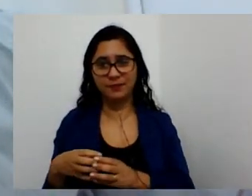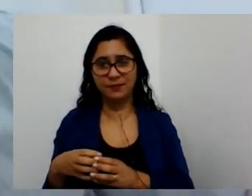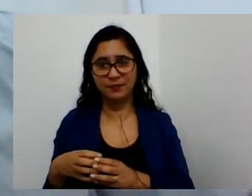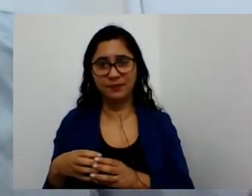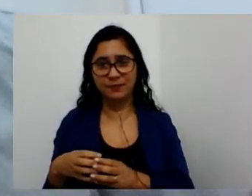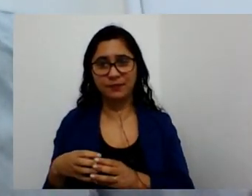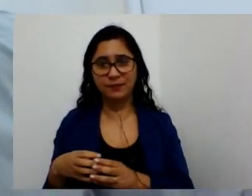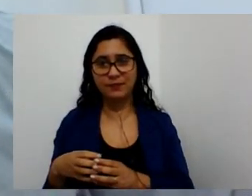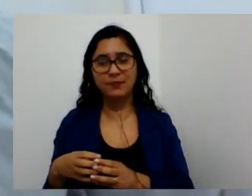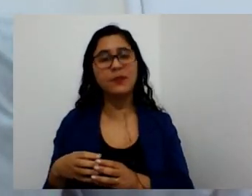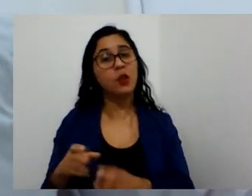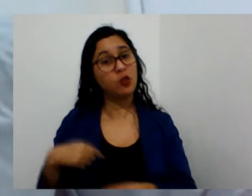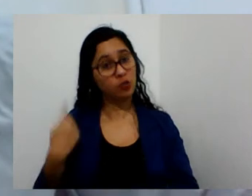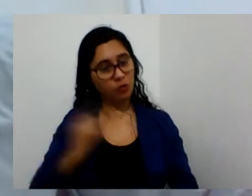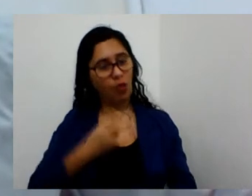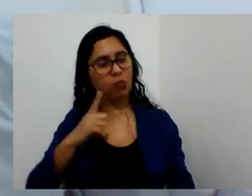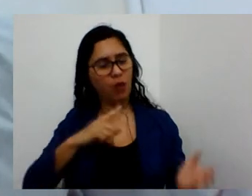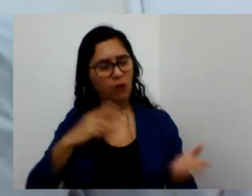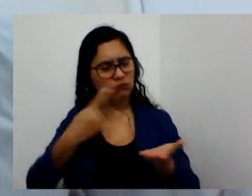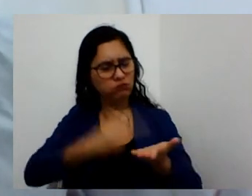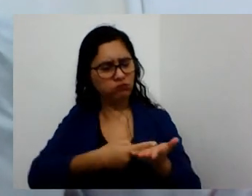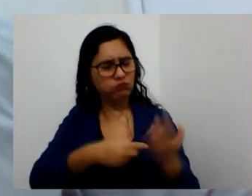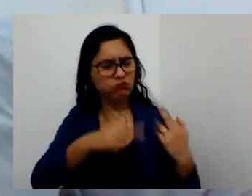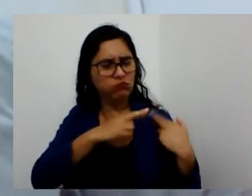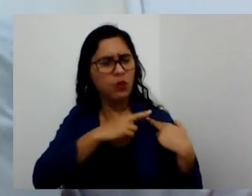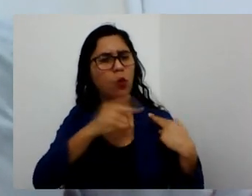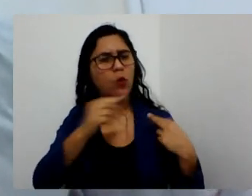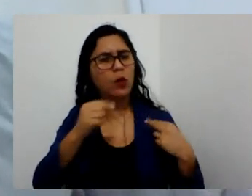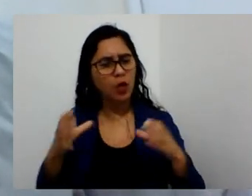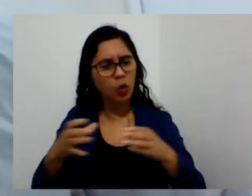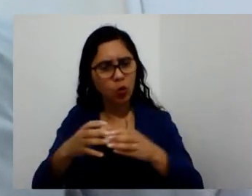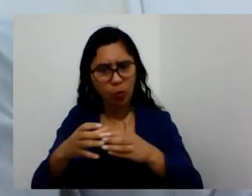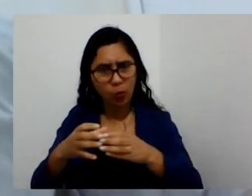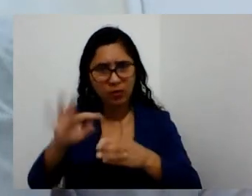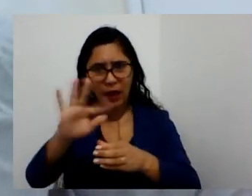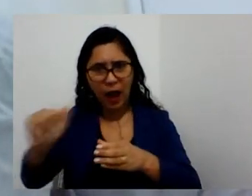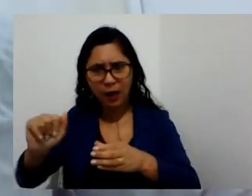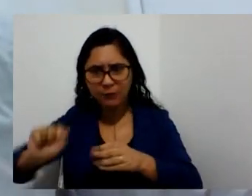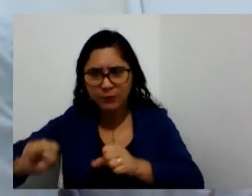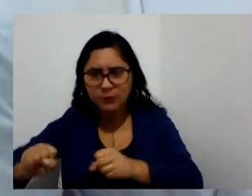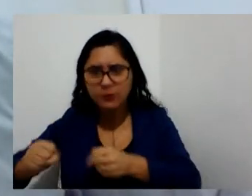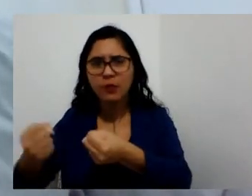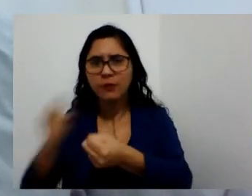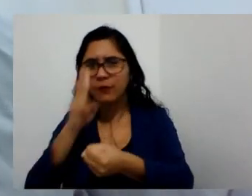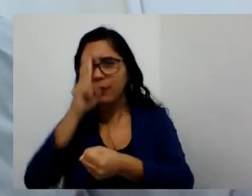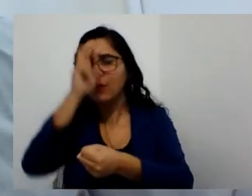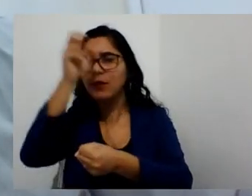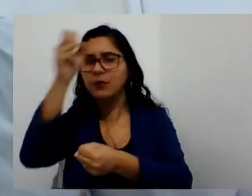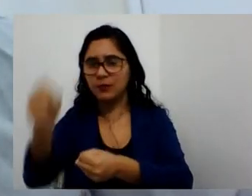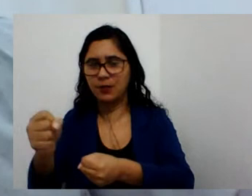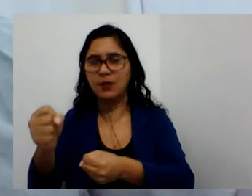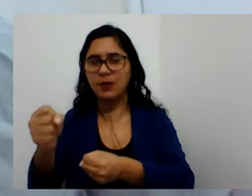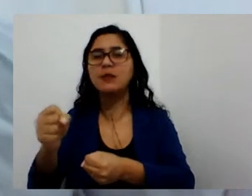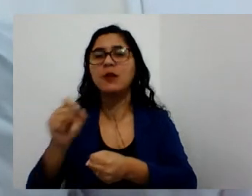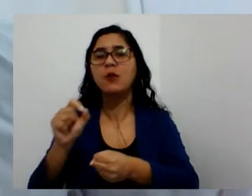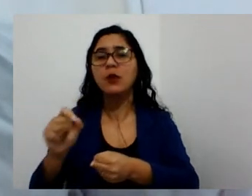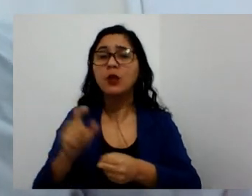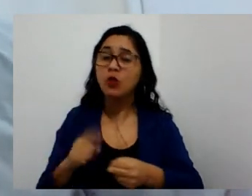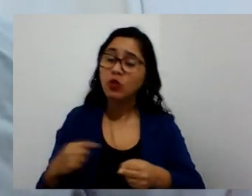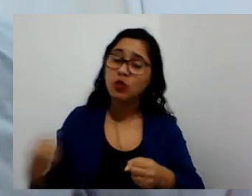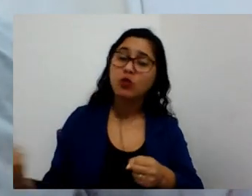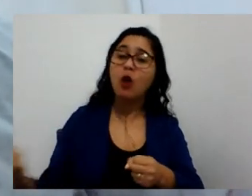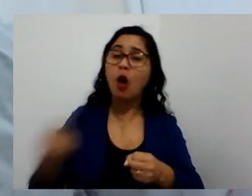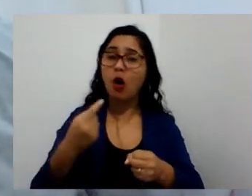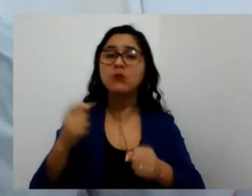Estaremos compromissados em fortalecer a nossa categoria nessa gestão de uma forma onde todos nós tenhamos